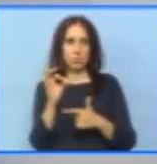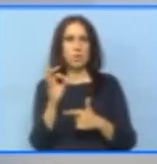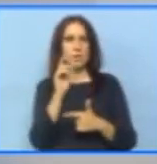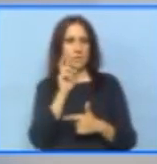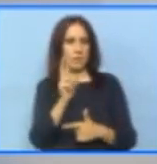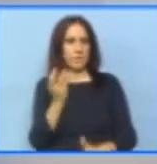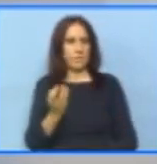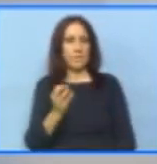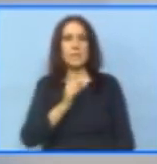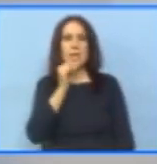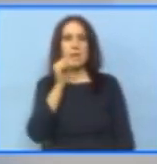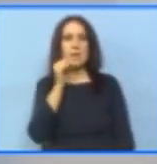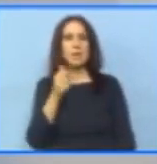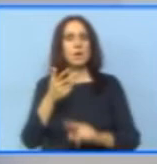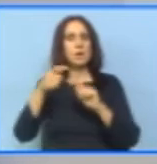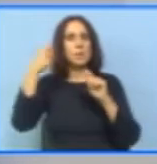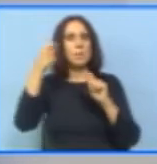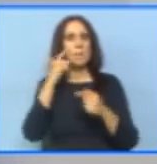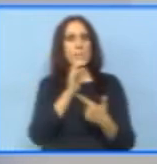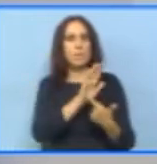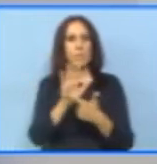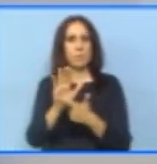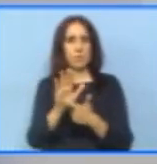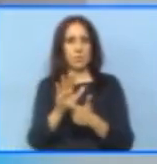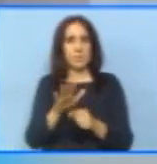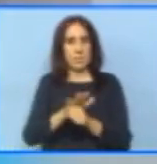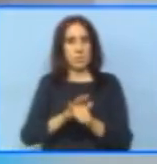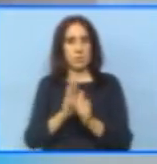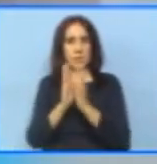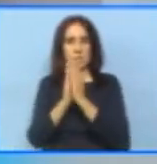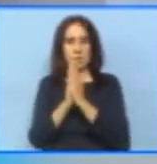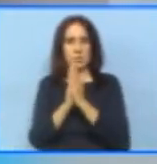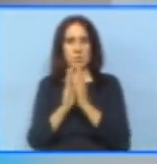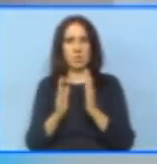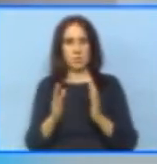ver. E são sempre documentários que nos mostram, para além da situação da Igreja